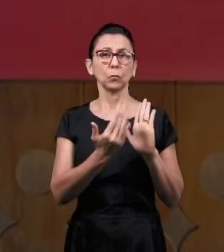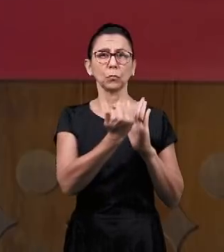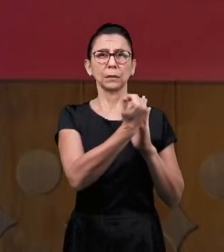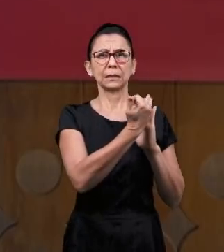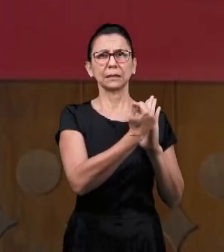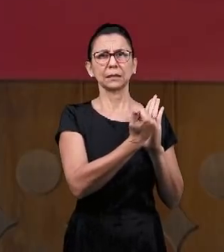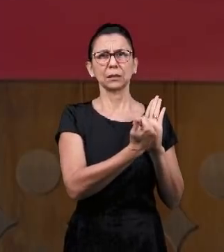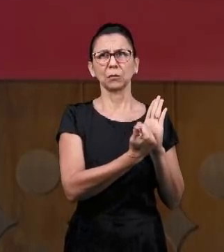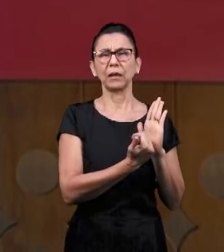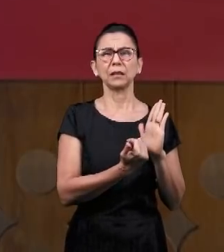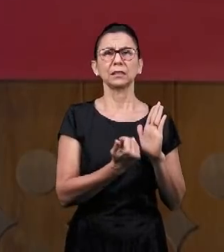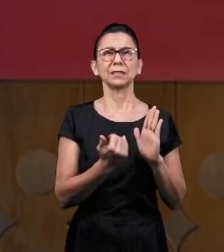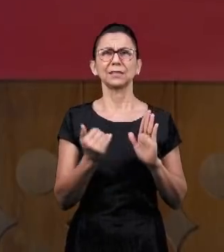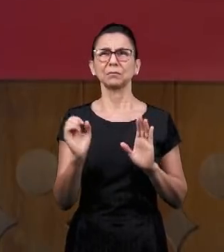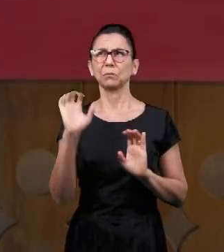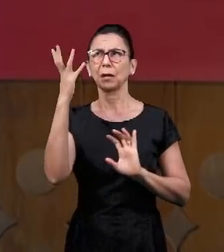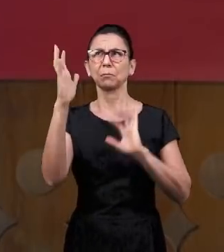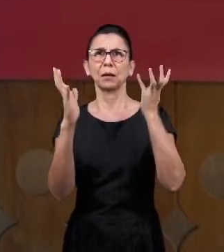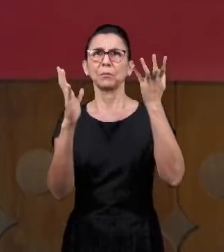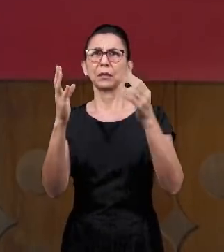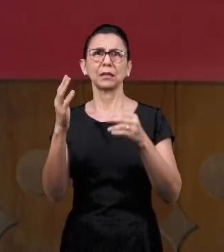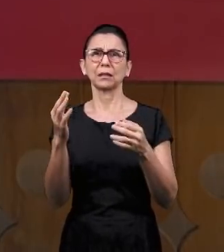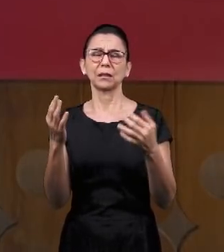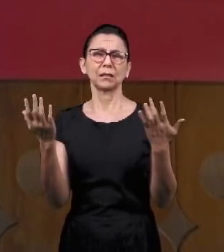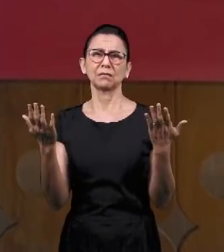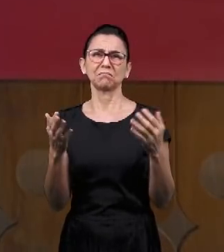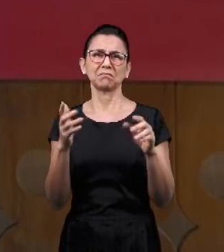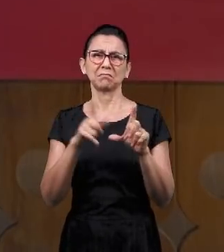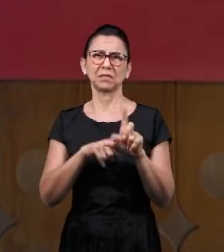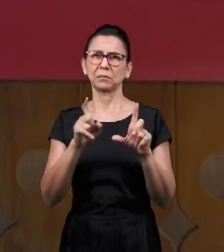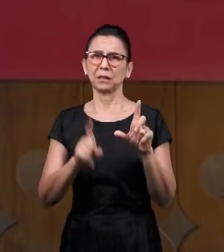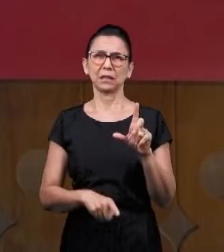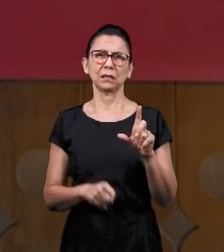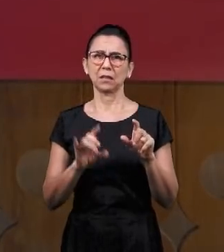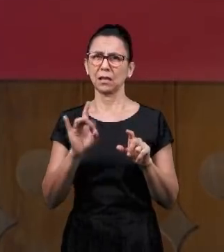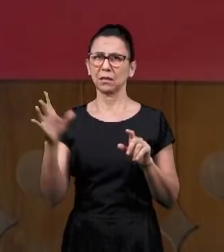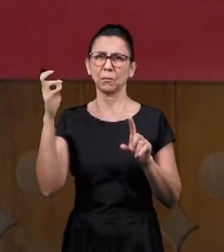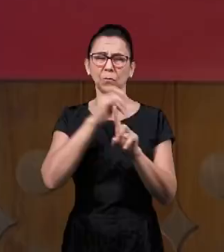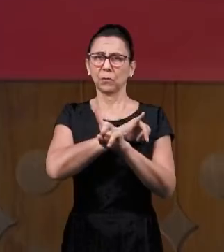de acontecimentos. É a linha que é profética, nós vamos tocando a nossa vida. Vamos lá.